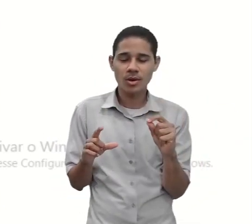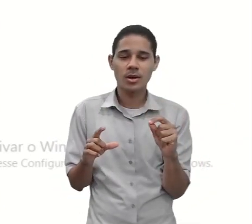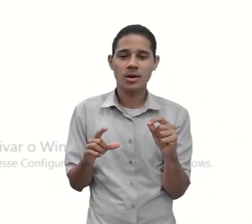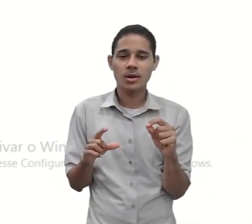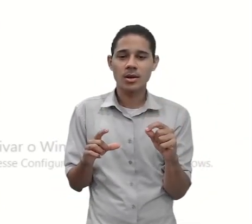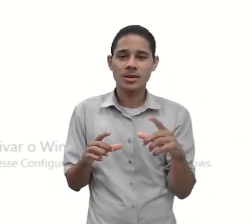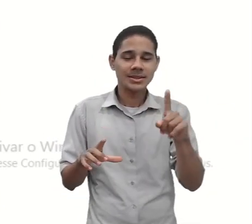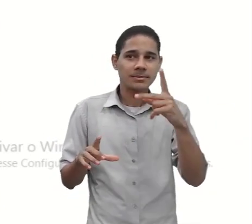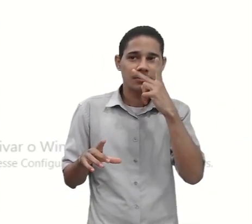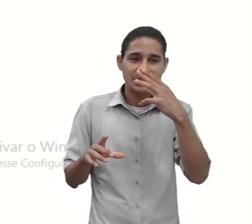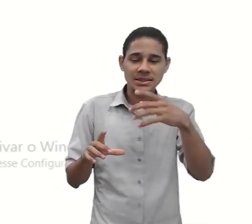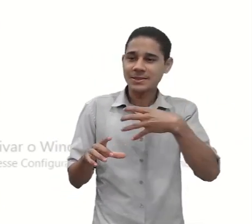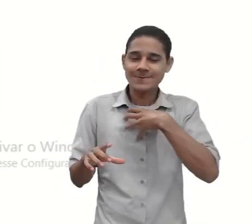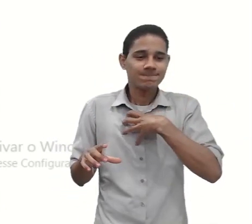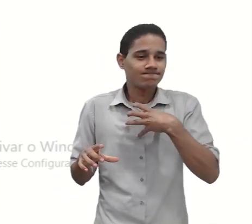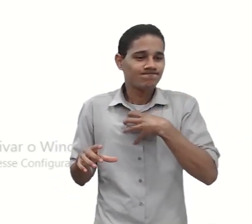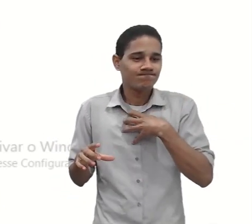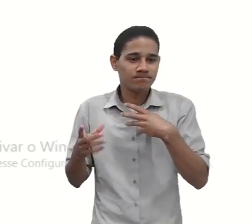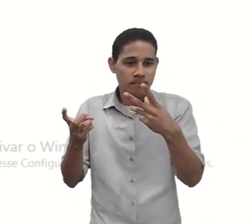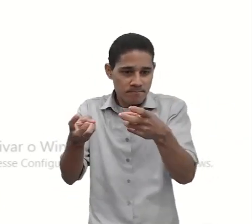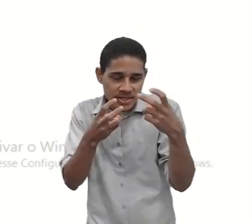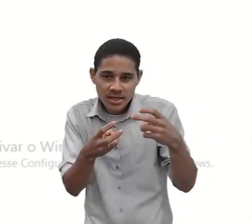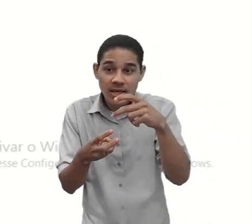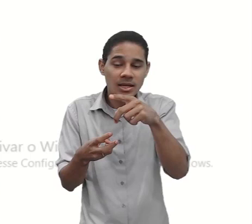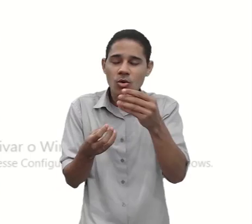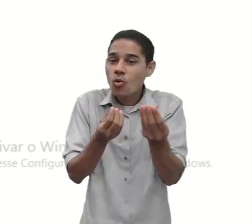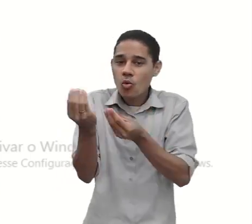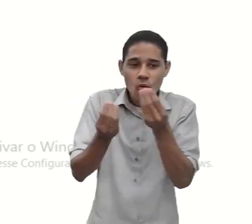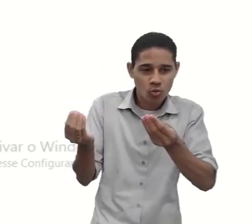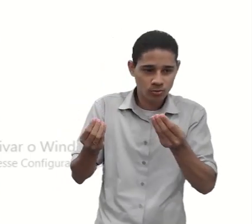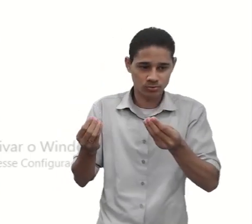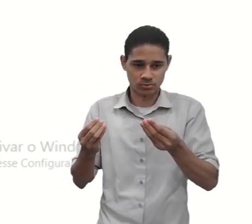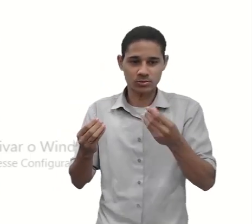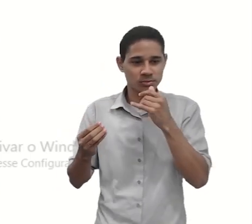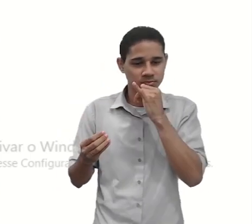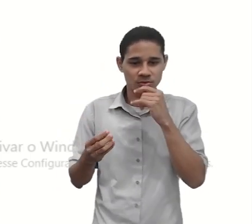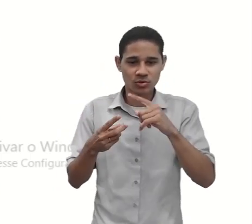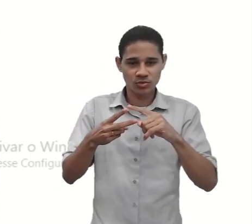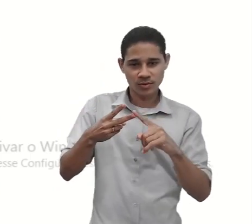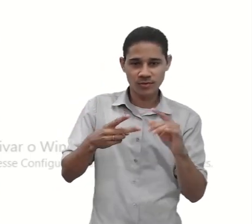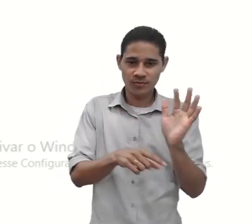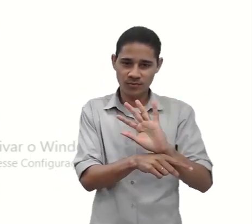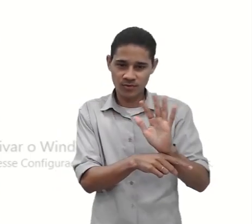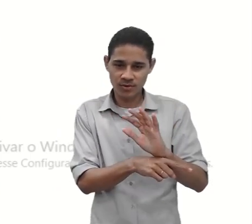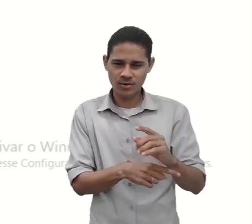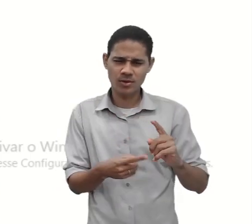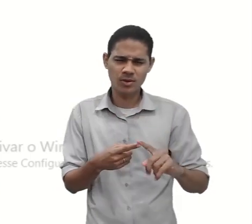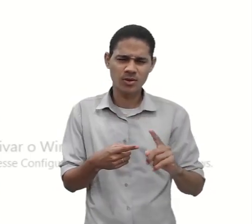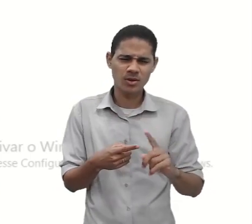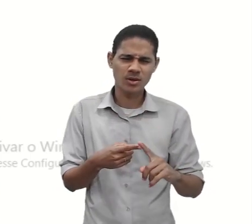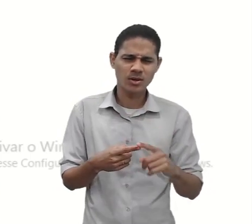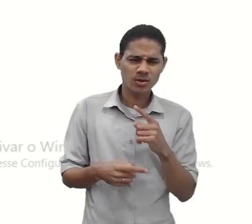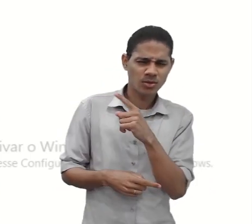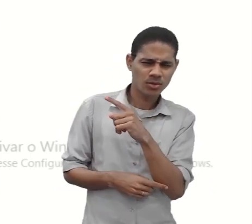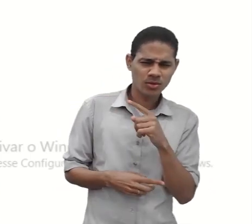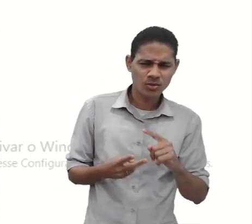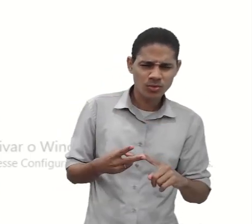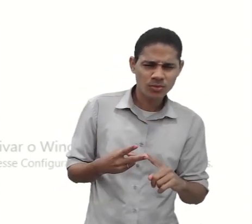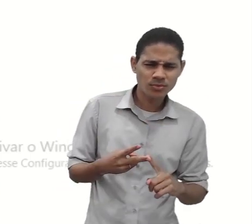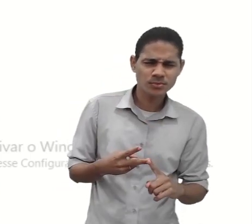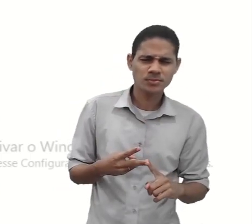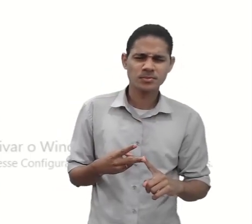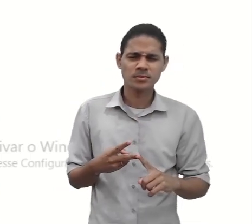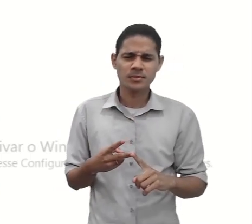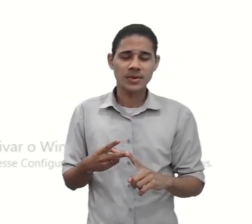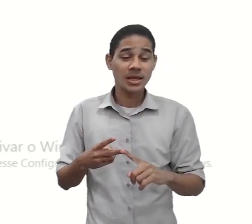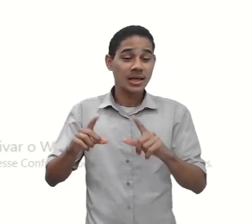a emoção e também para demonstrar a ação dos personagens. Eu trouxe as duas cenas do filme Cinema Espinho do Urubu, de Marcelo Gomes. São